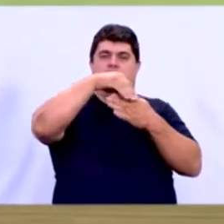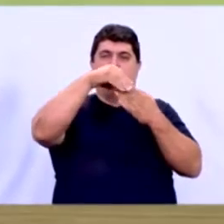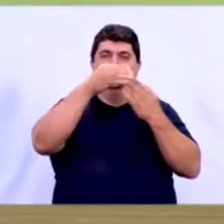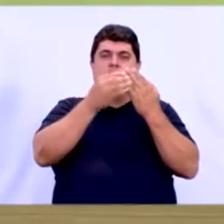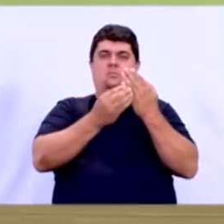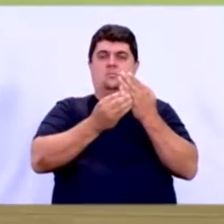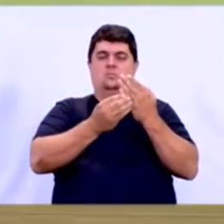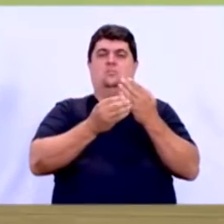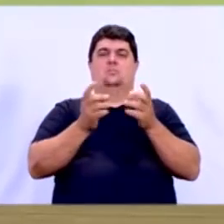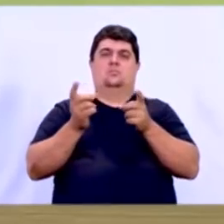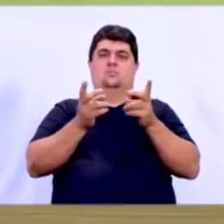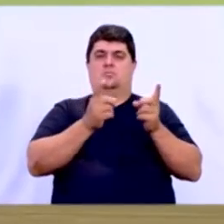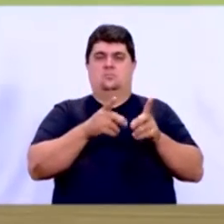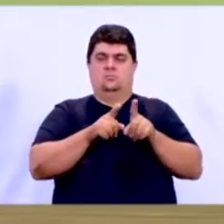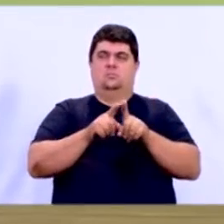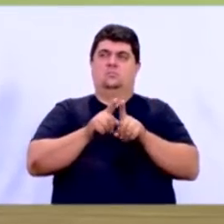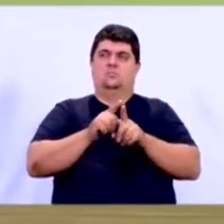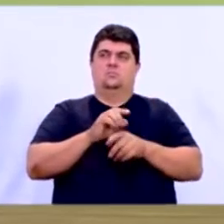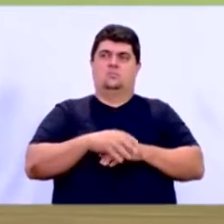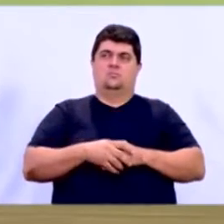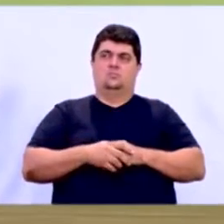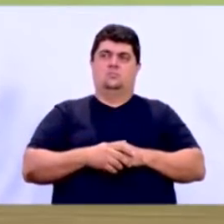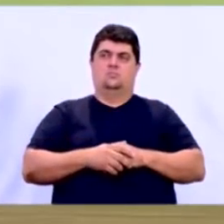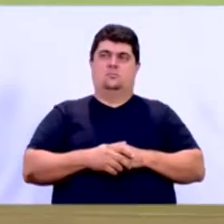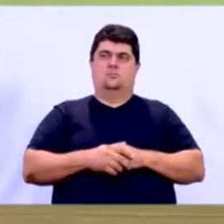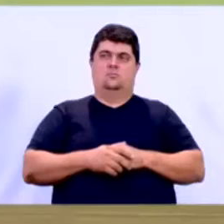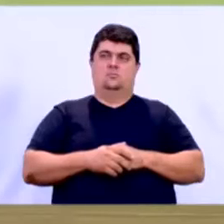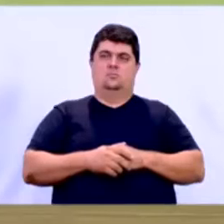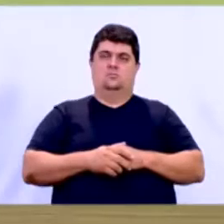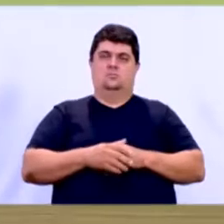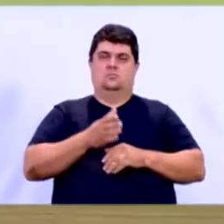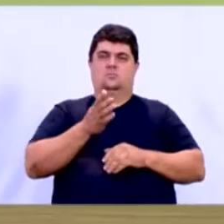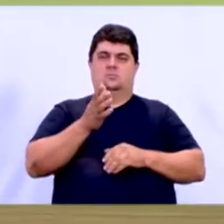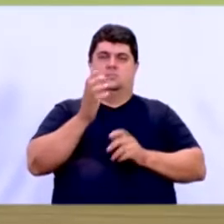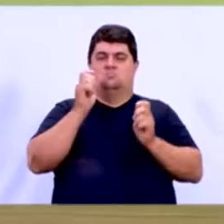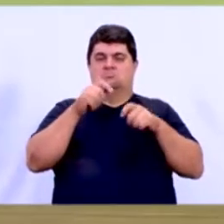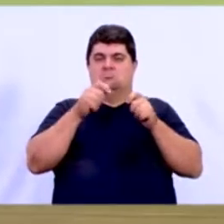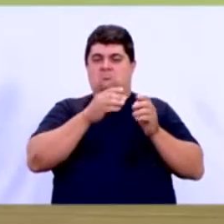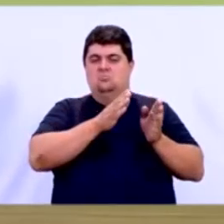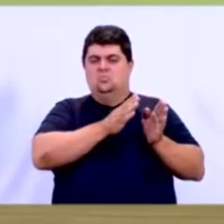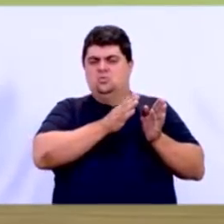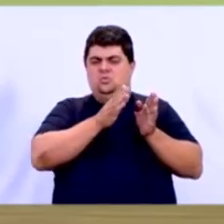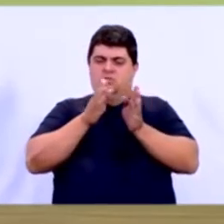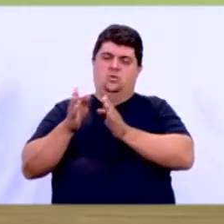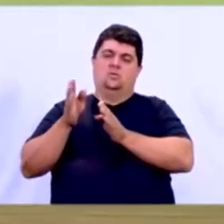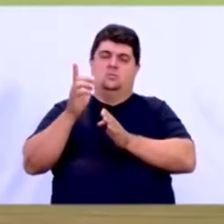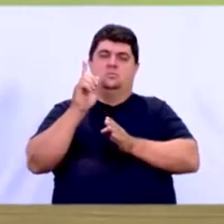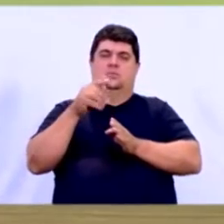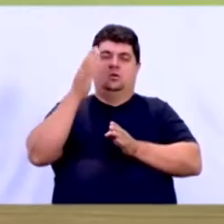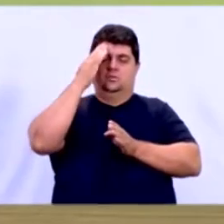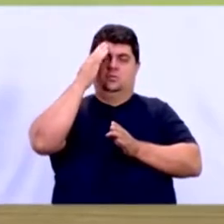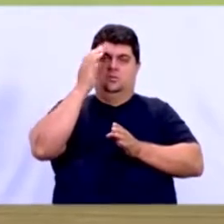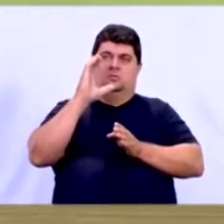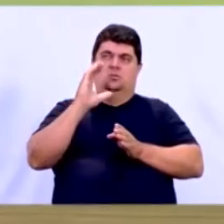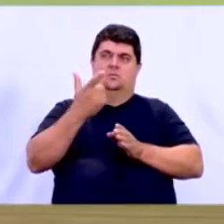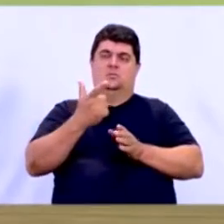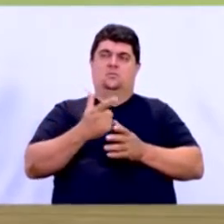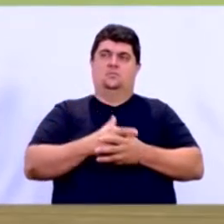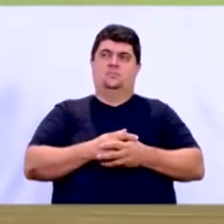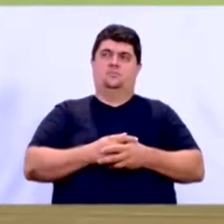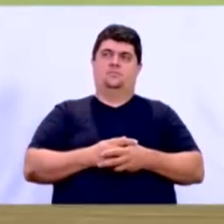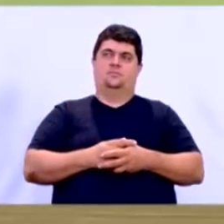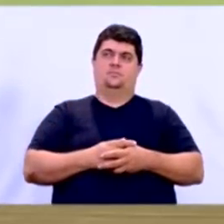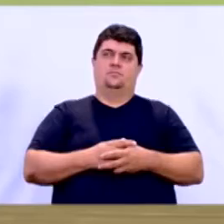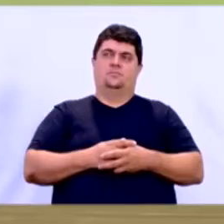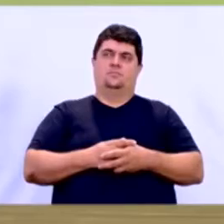vendas de pastéis, enfim, o pessoal está realmente conseguindo seguir exatamente o rumo da questão. O que nós temos aí de exemplo?